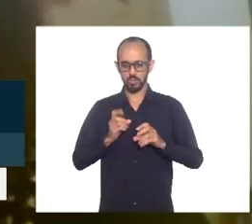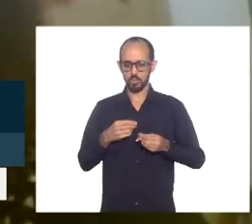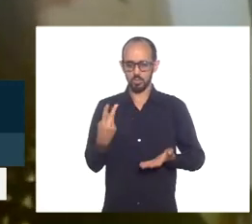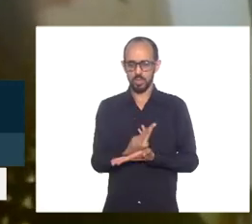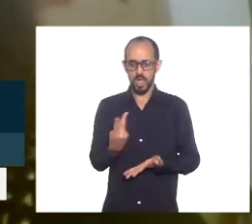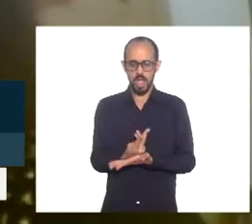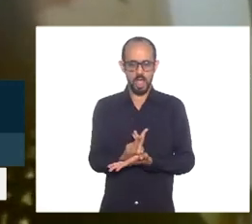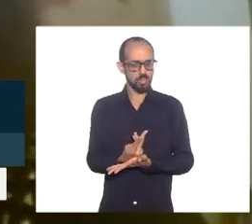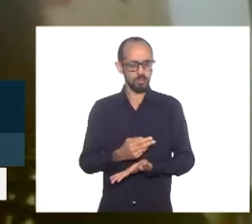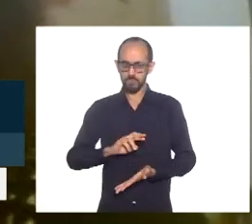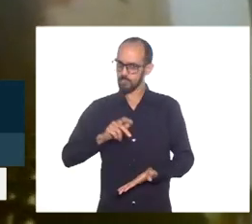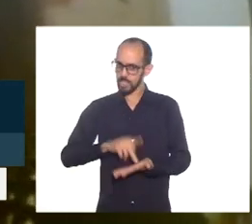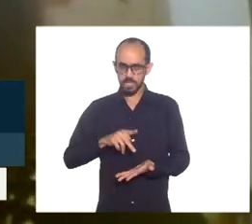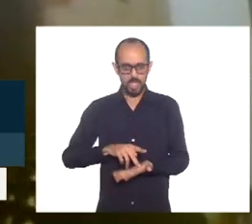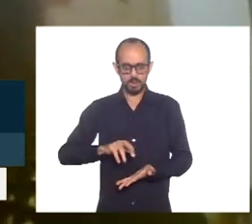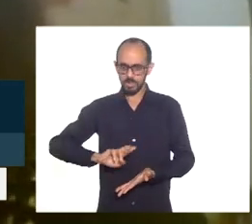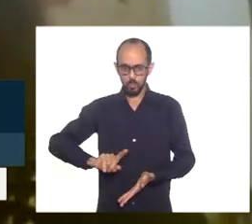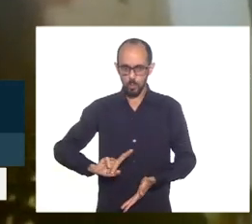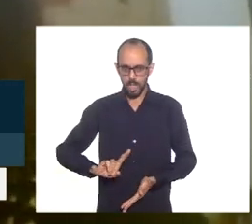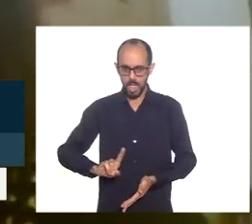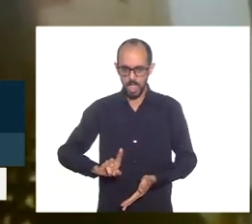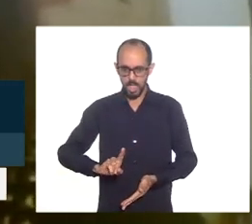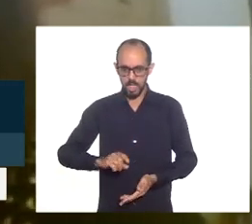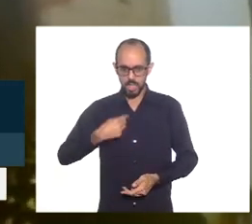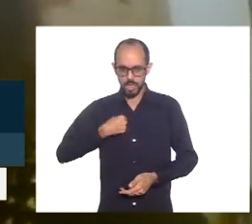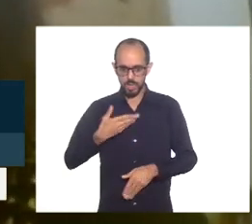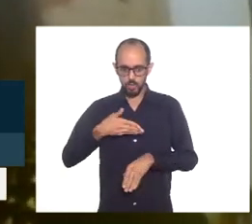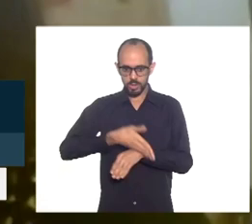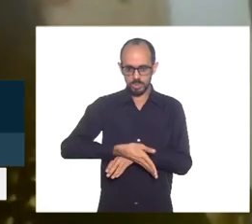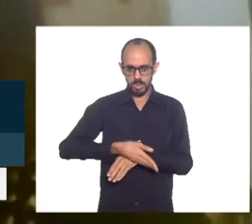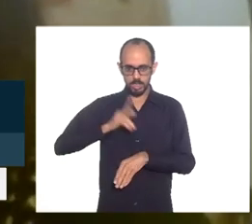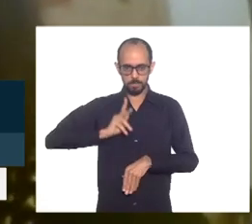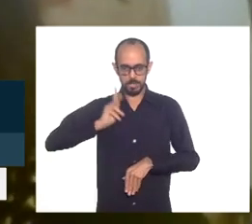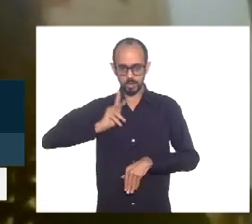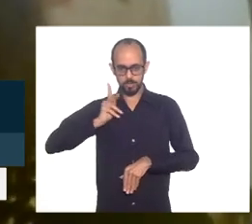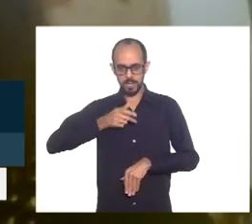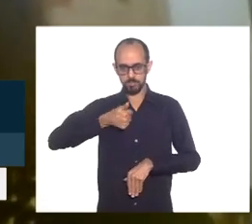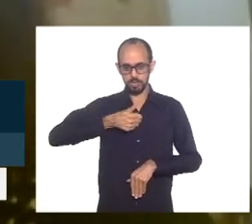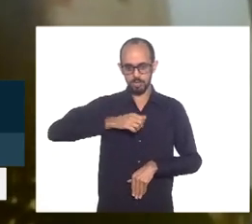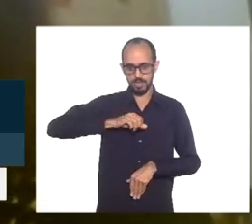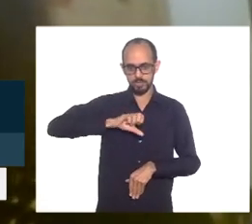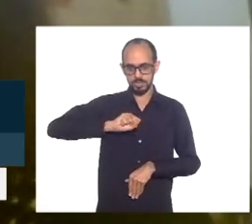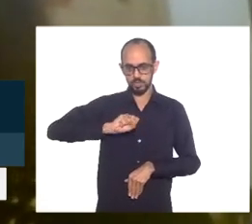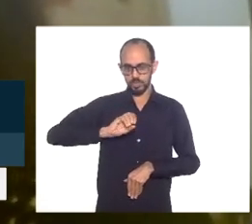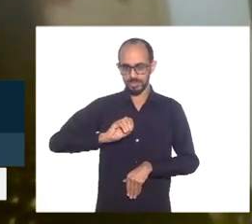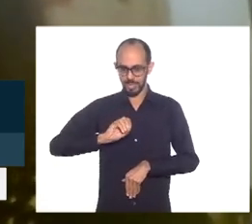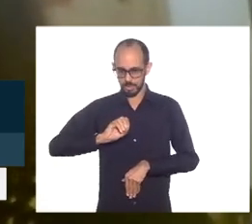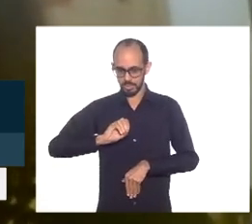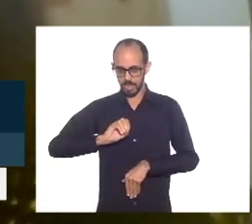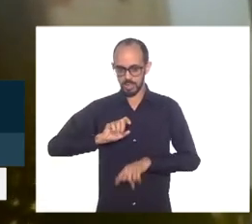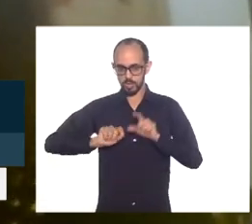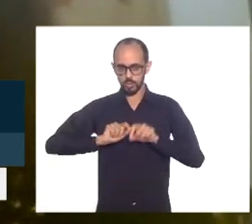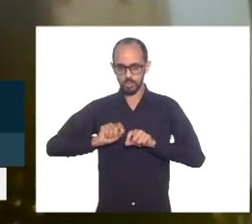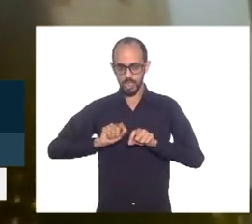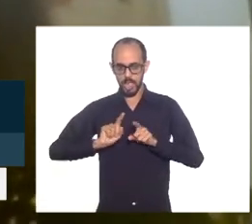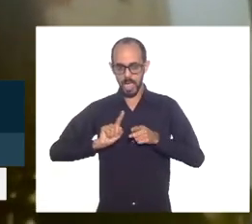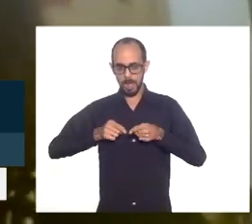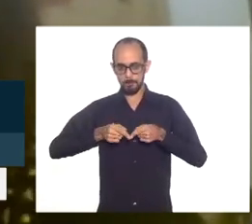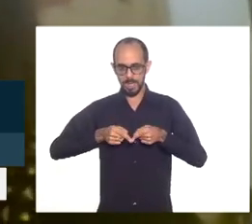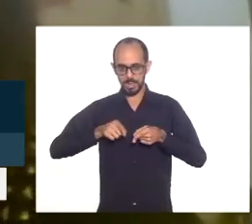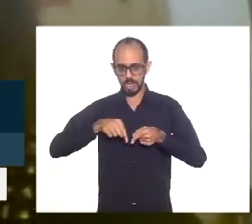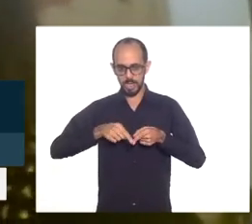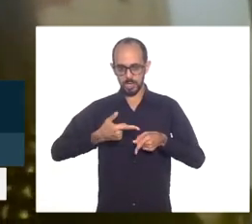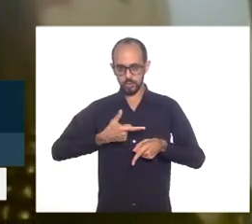é verdade. Eu entrei na Petrobras no ano de 1980 e a meta era 200